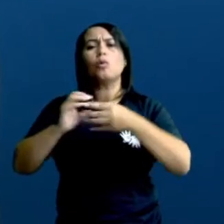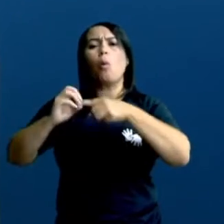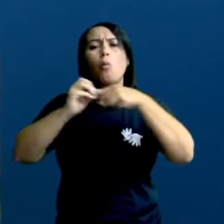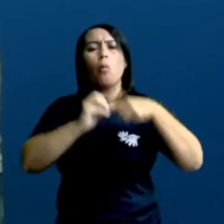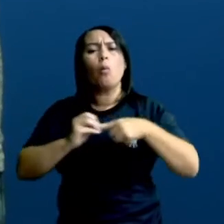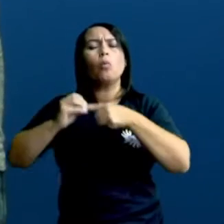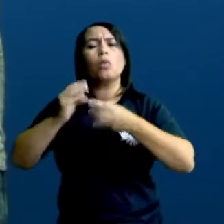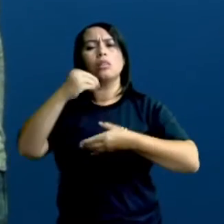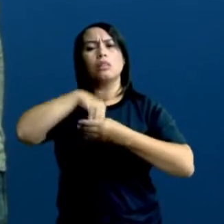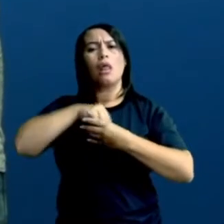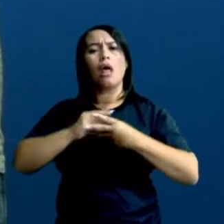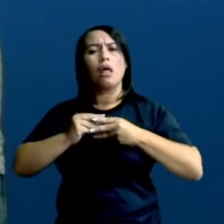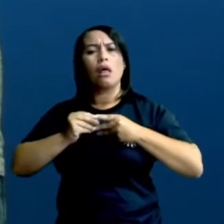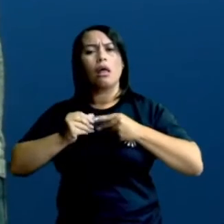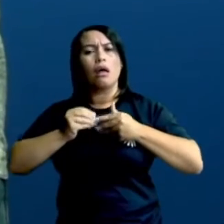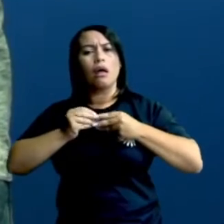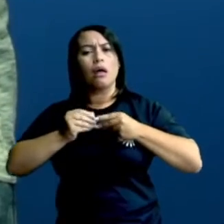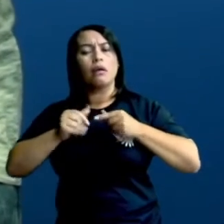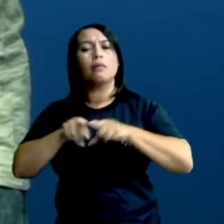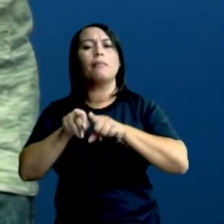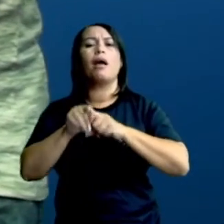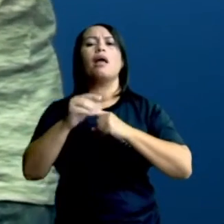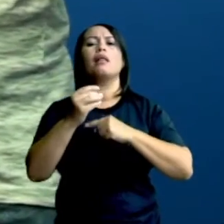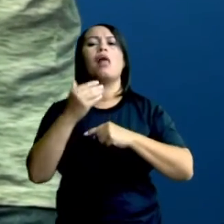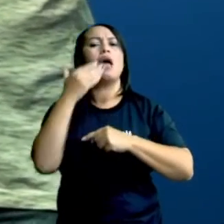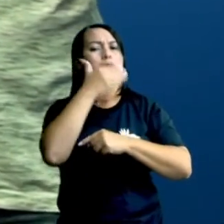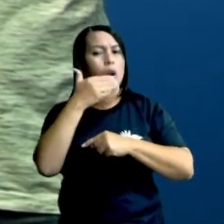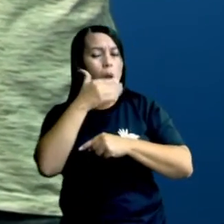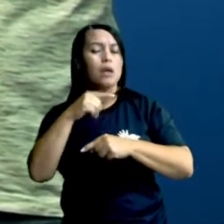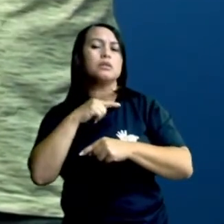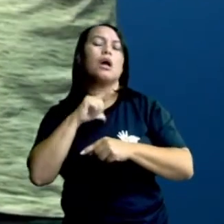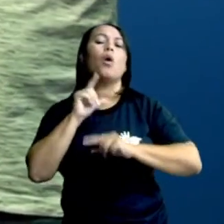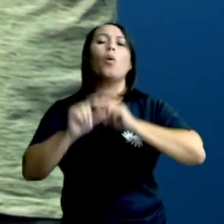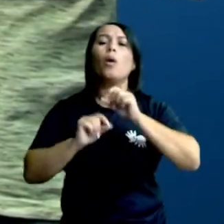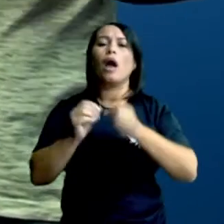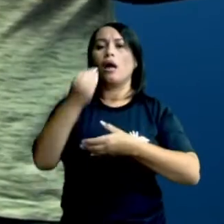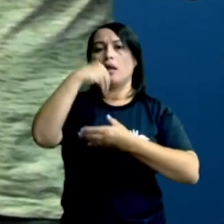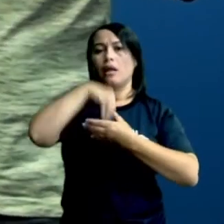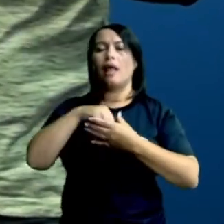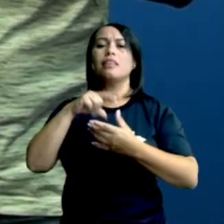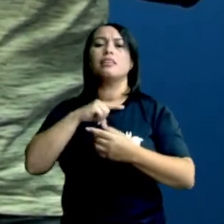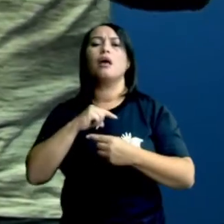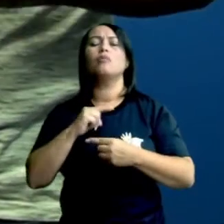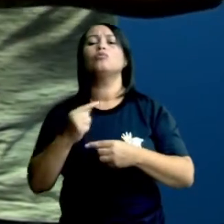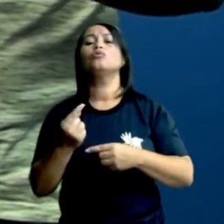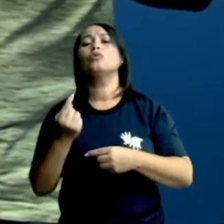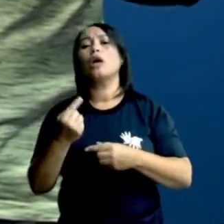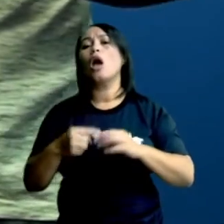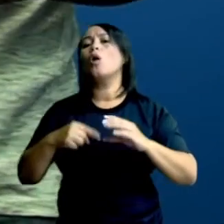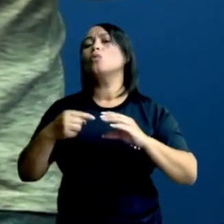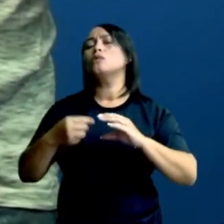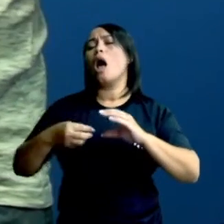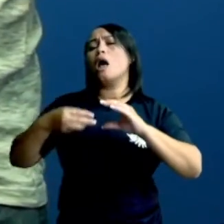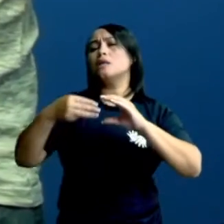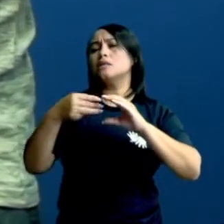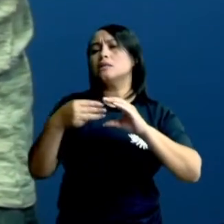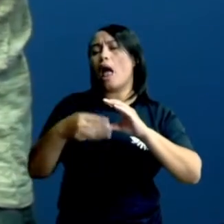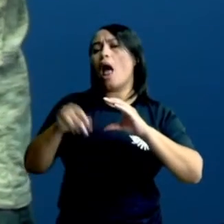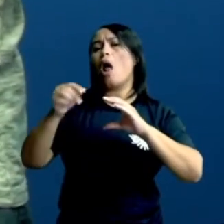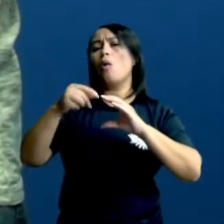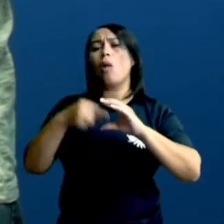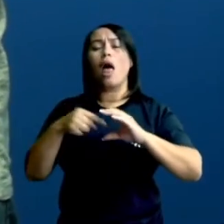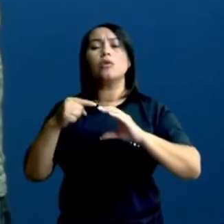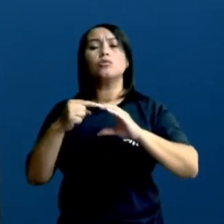da celulose. Então, os protozoários são seres chamados seres unicelulares. São seres do tamanho